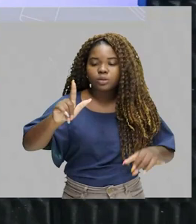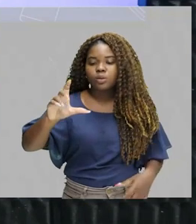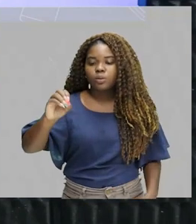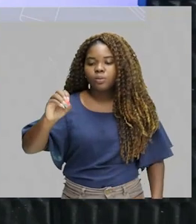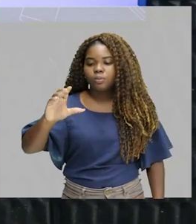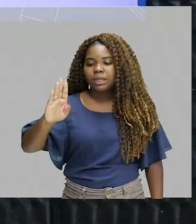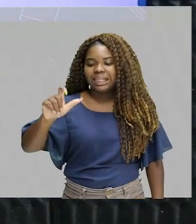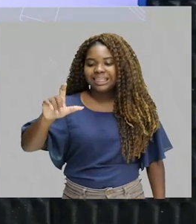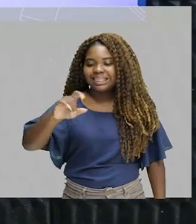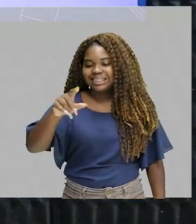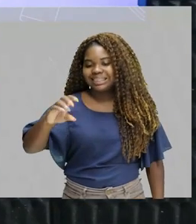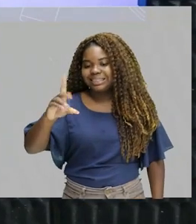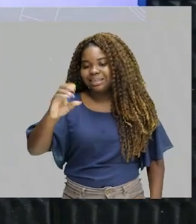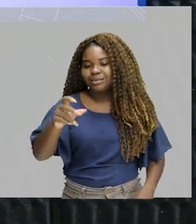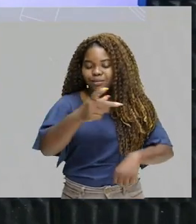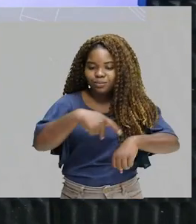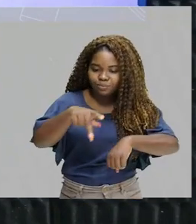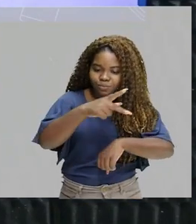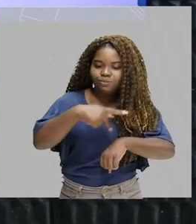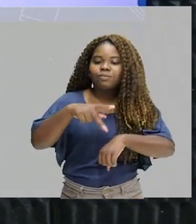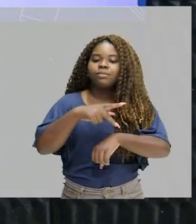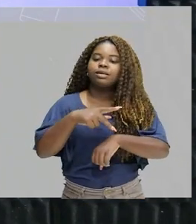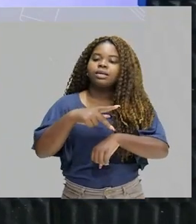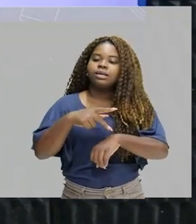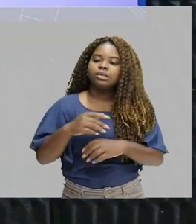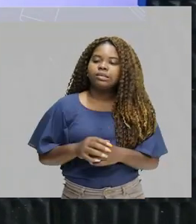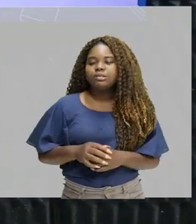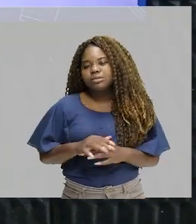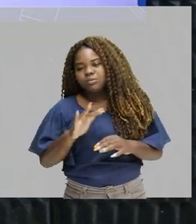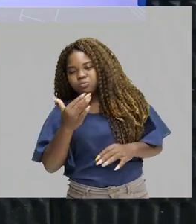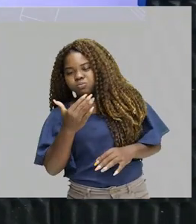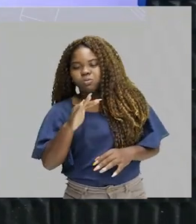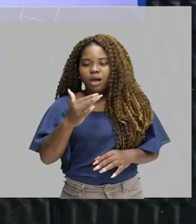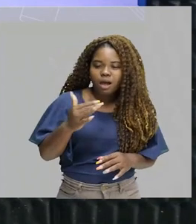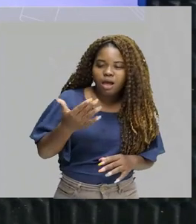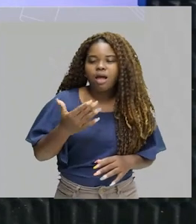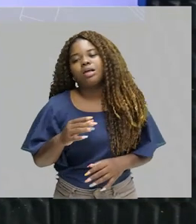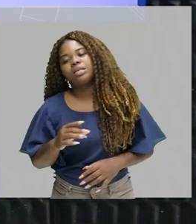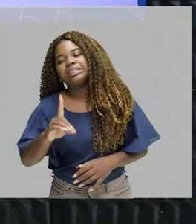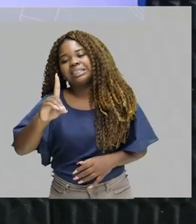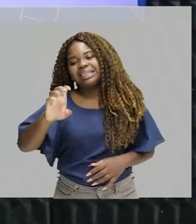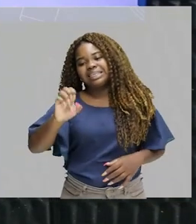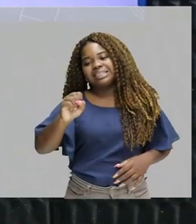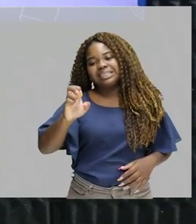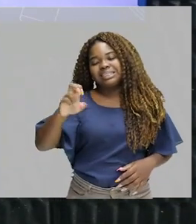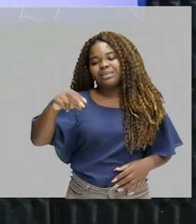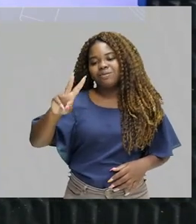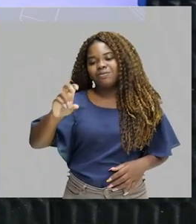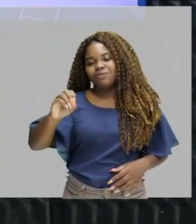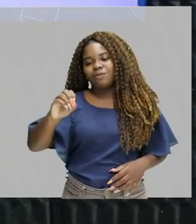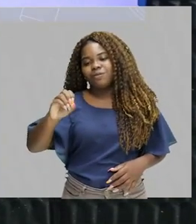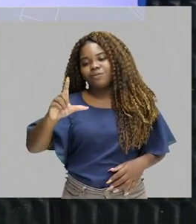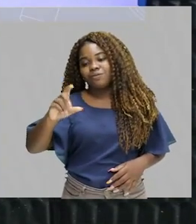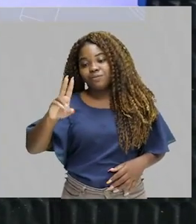subdesenvolvido ou emergente que é o nome mais bonito que as pessoas dão né hoje em dia para dizer que o país não é desenvolvido então um país